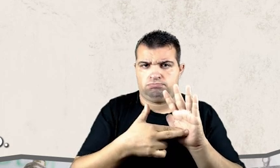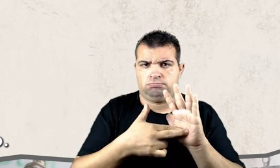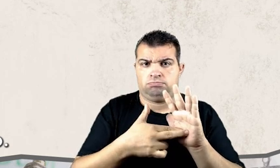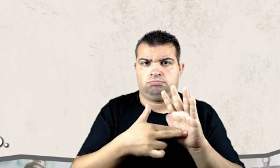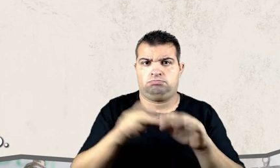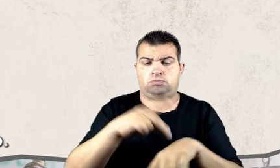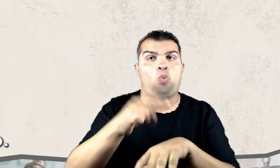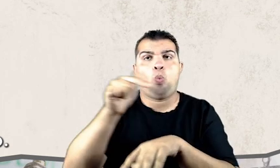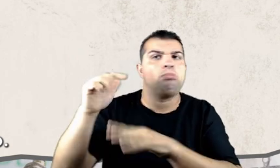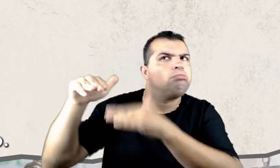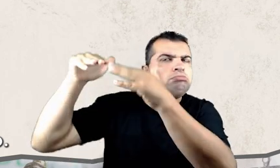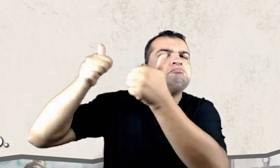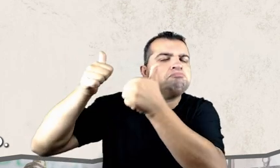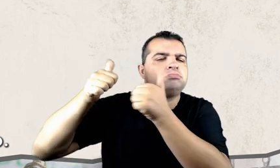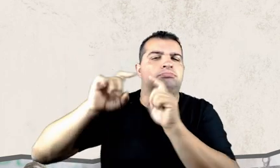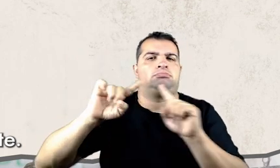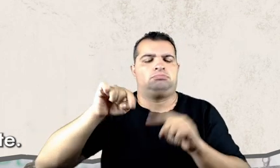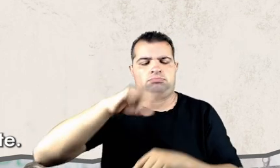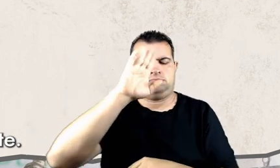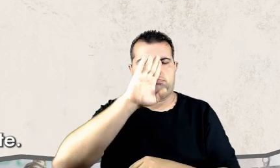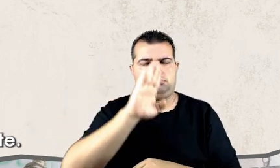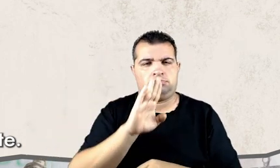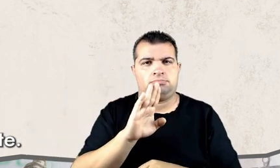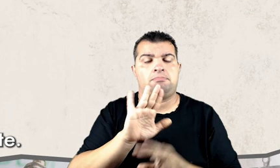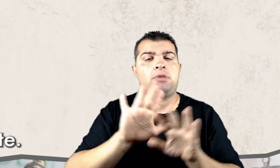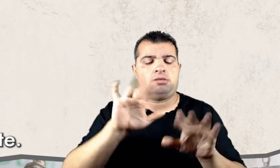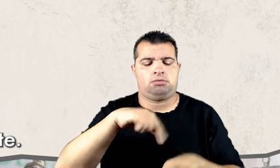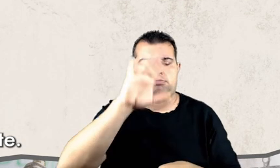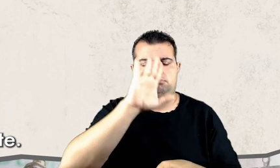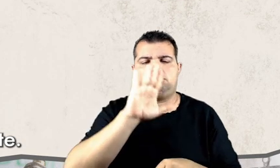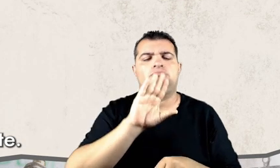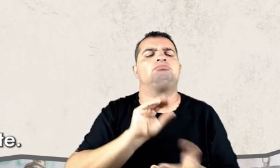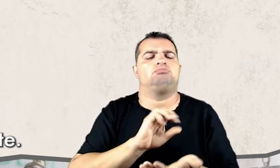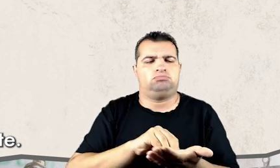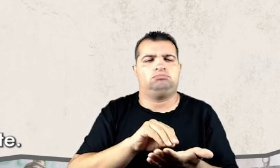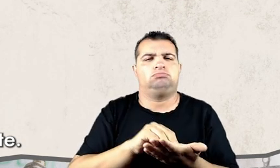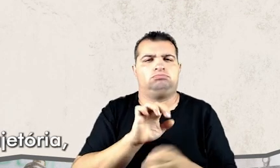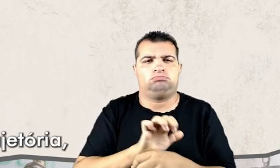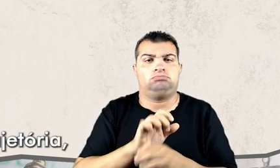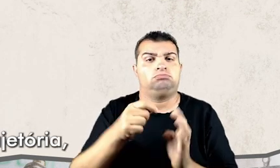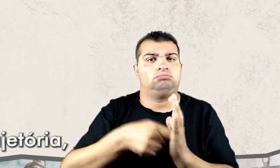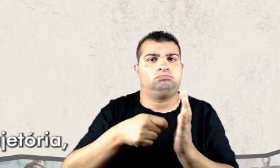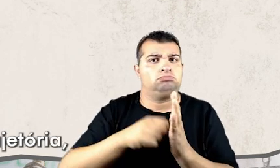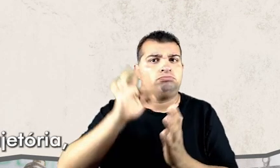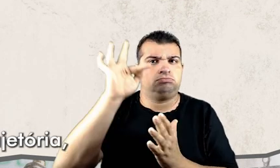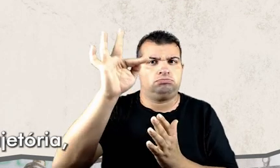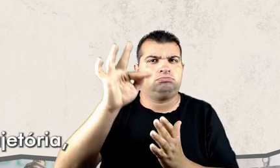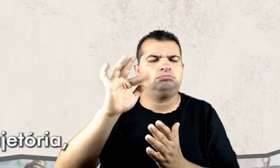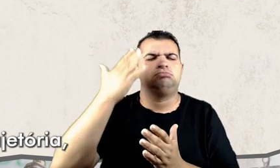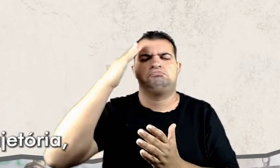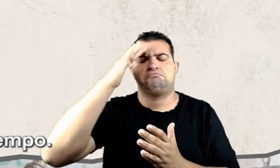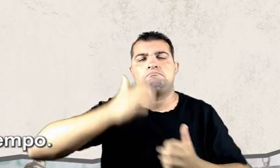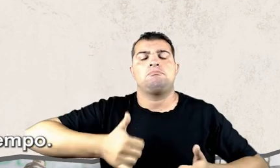Em outros países, esse processo avança rápido, mas no Brasil ainda há muita luta pela frente. Para compreender melhor